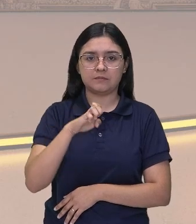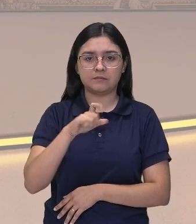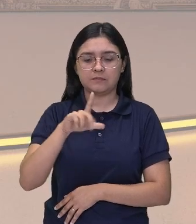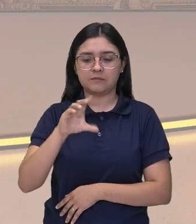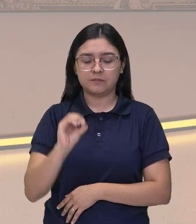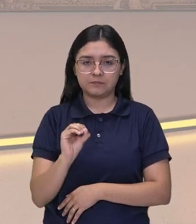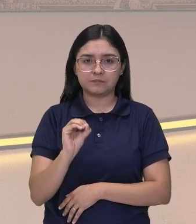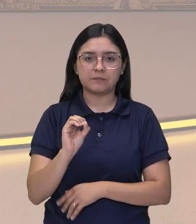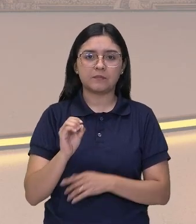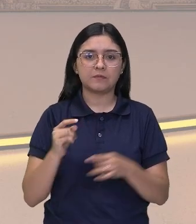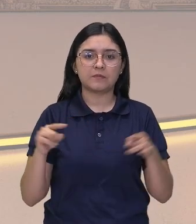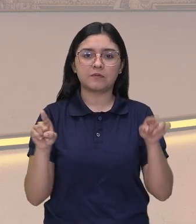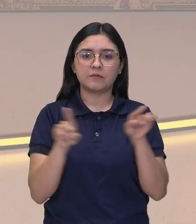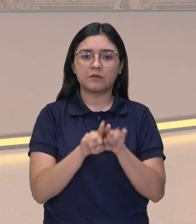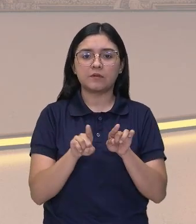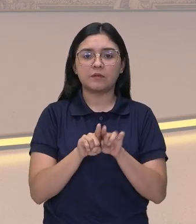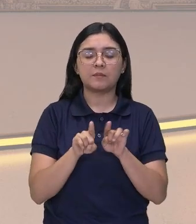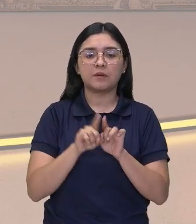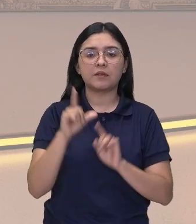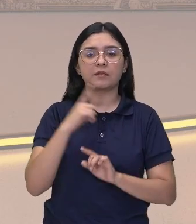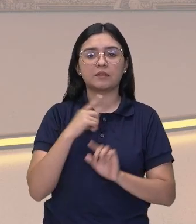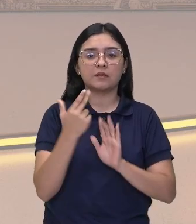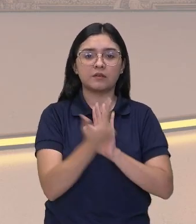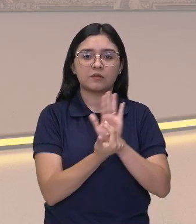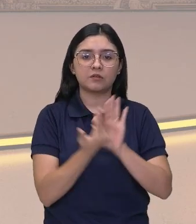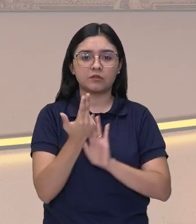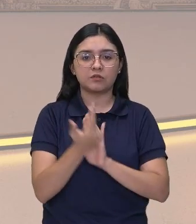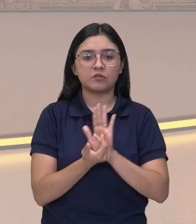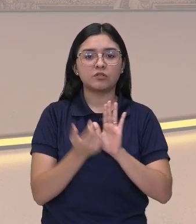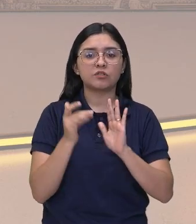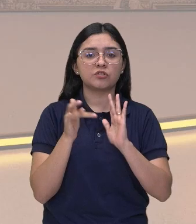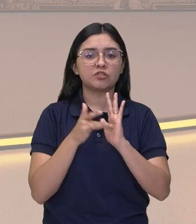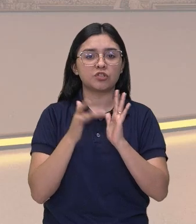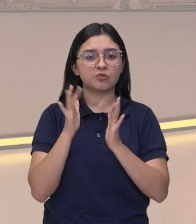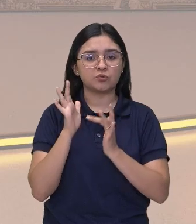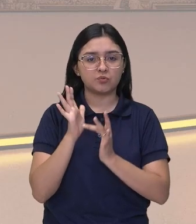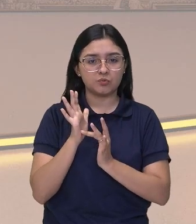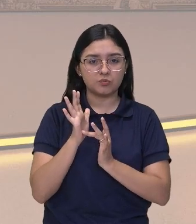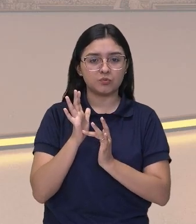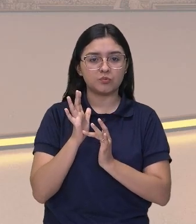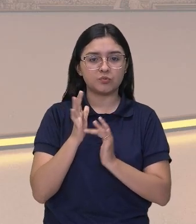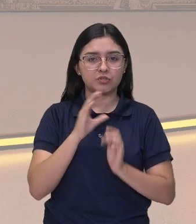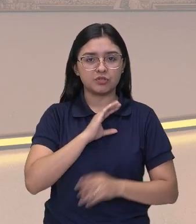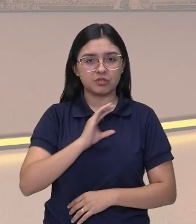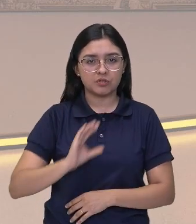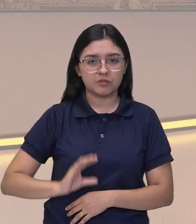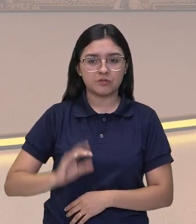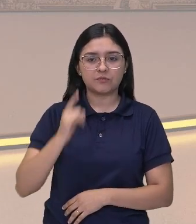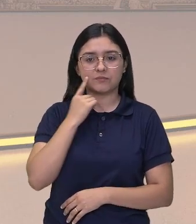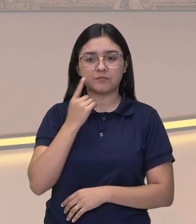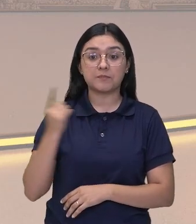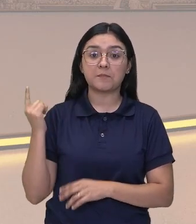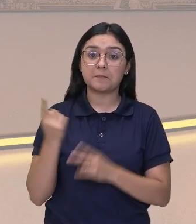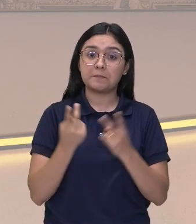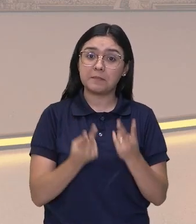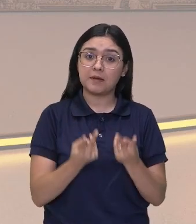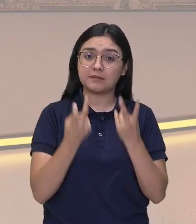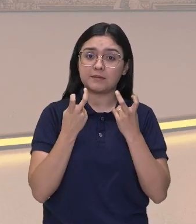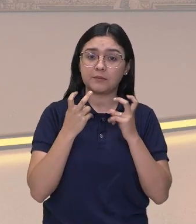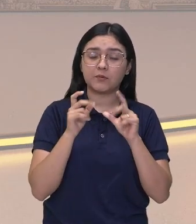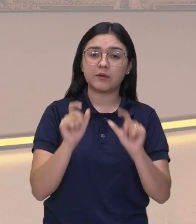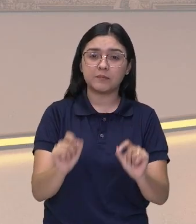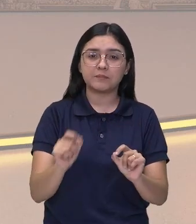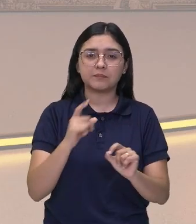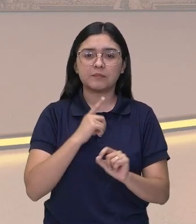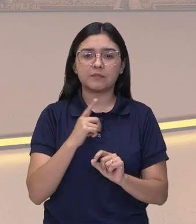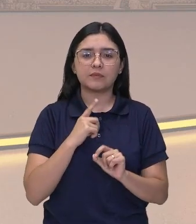também, né, aqui, por exemplo, Jesus Cristo também sendo retratados. Então, ou seja, percebam ali, né, que